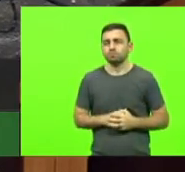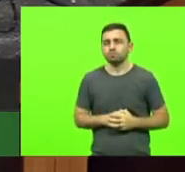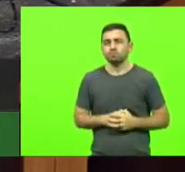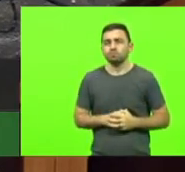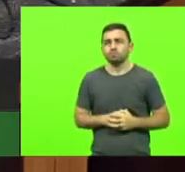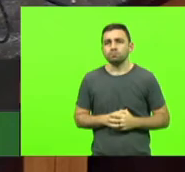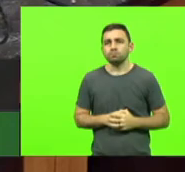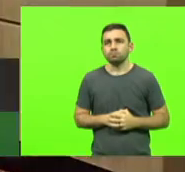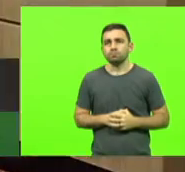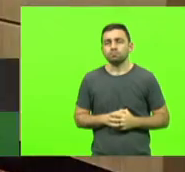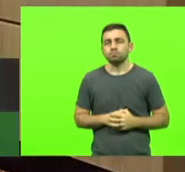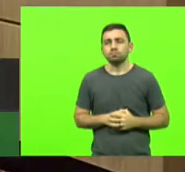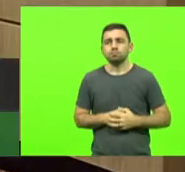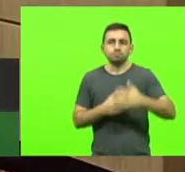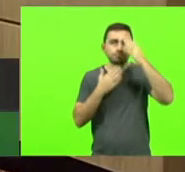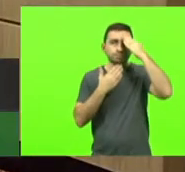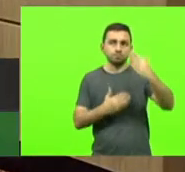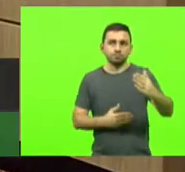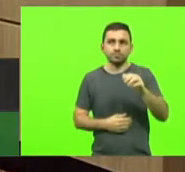Obrigado, deputada Ada de Luca.